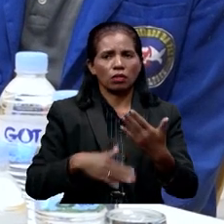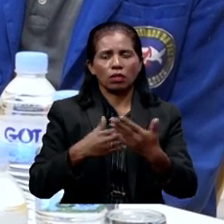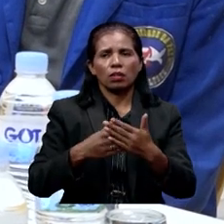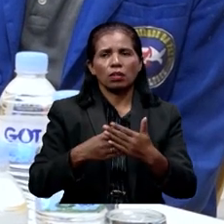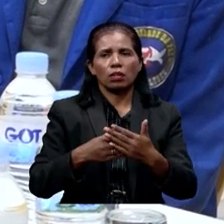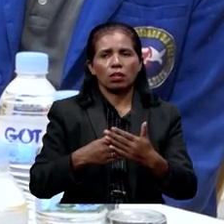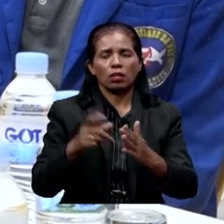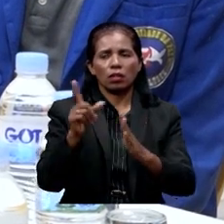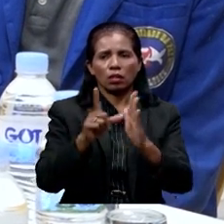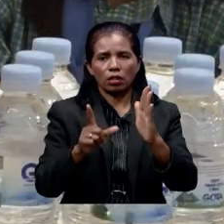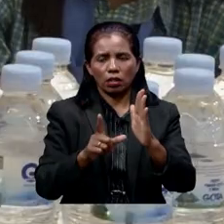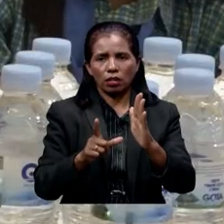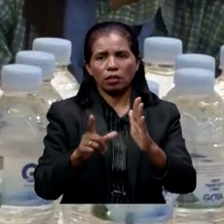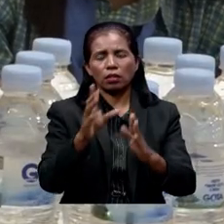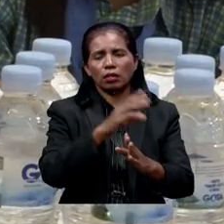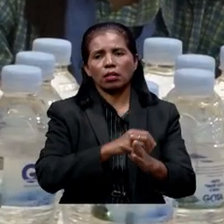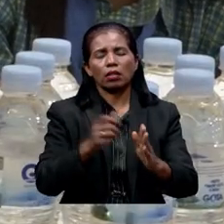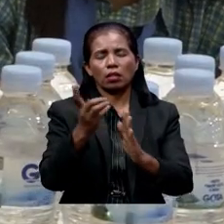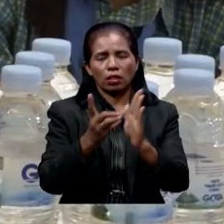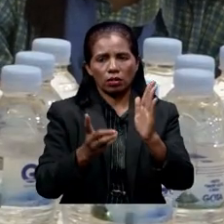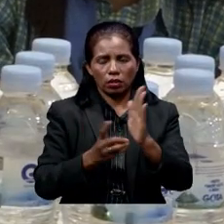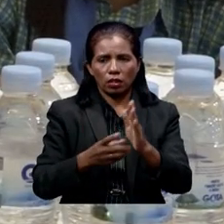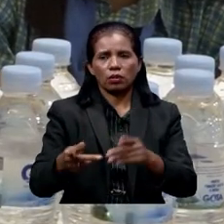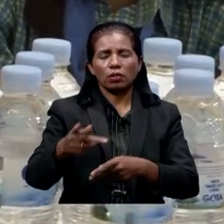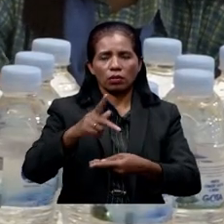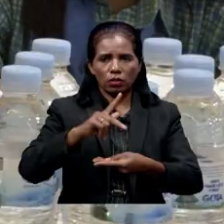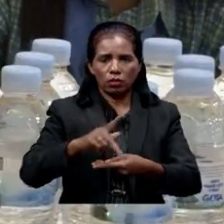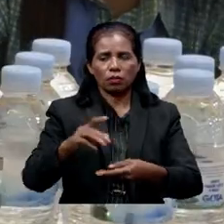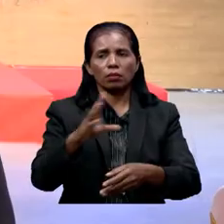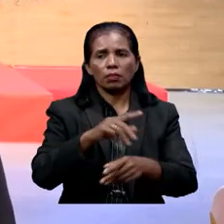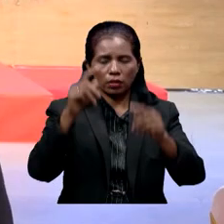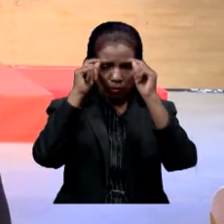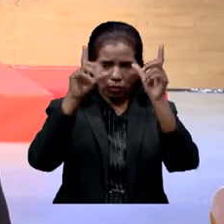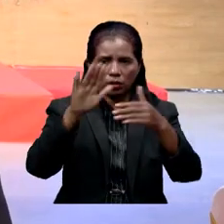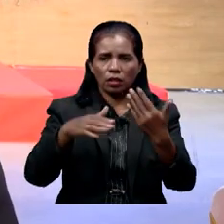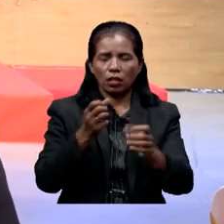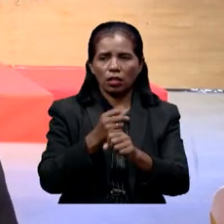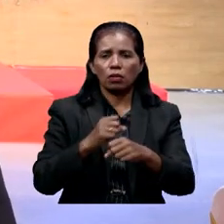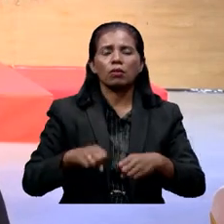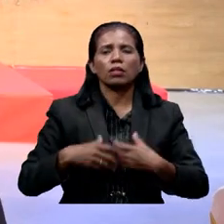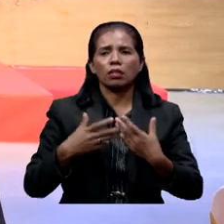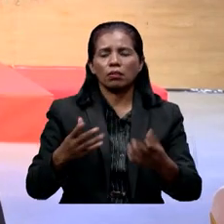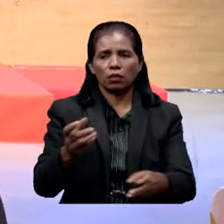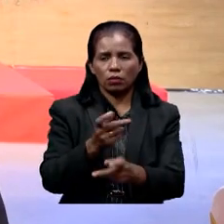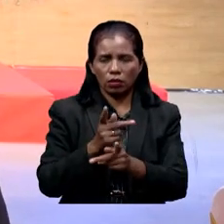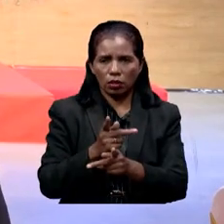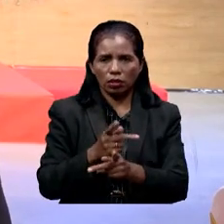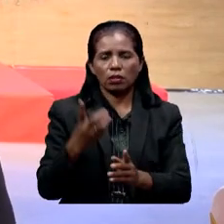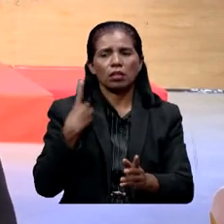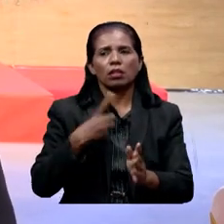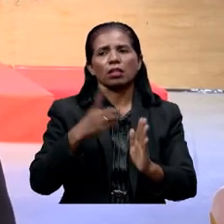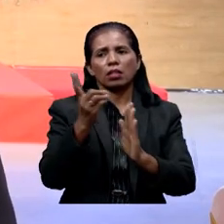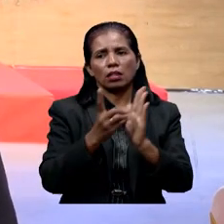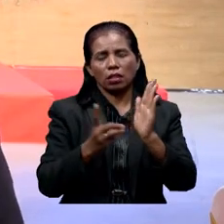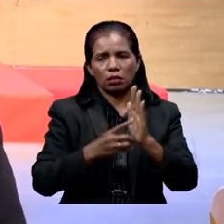quadro legal sira neve atu assegura investimento neve Timor-Leste sira ralo, incluímos o insama que atu protege e tinha dados, e tinha informação,